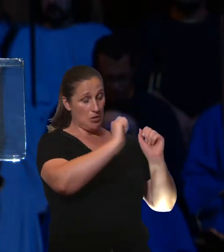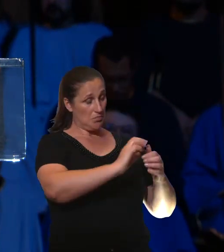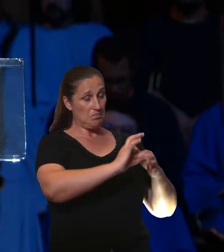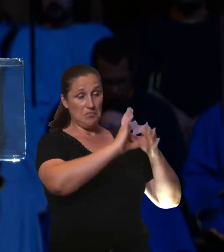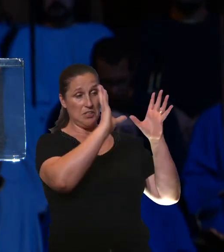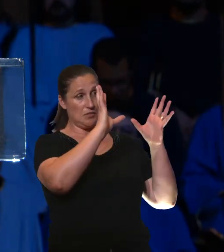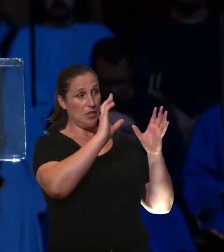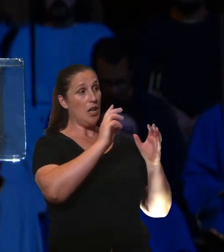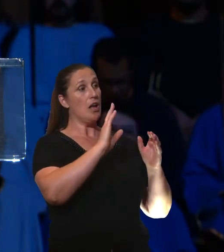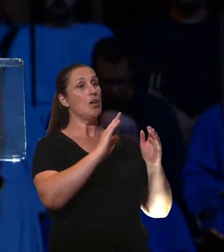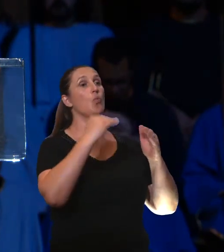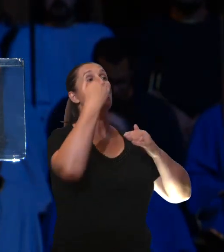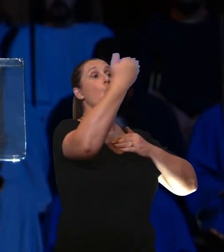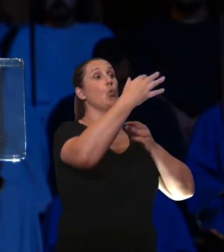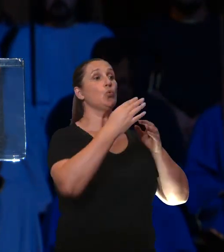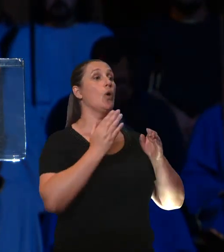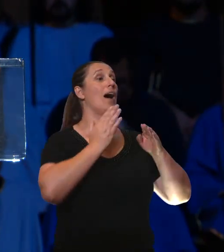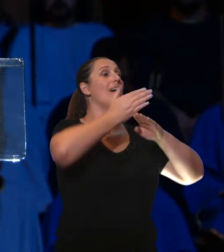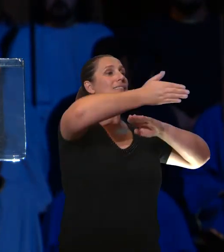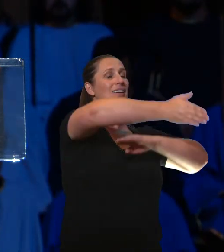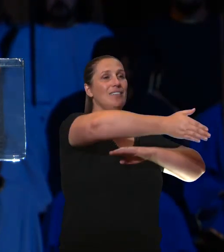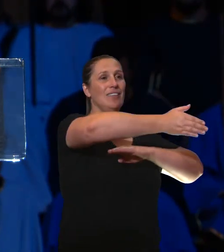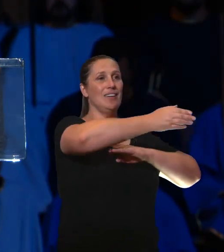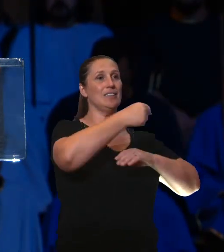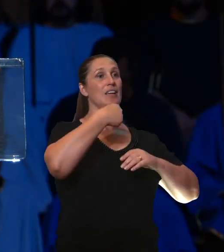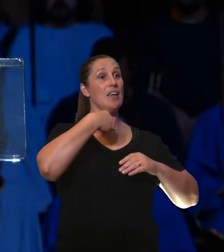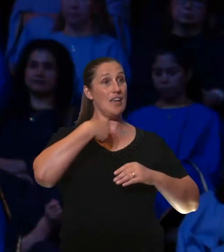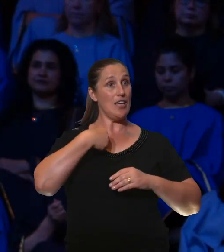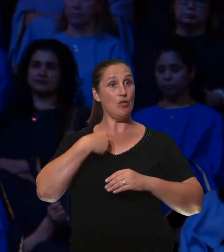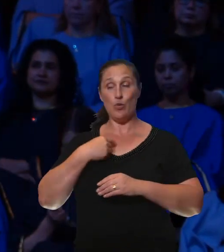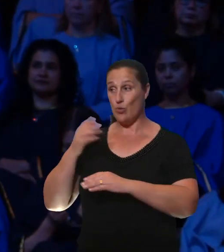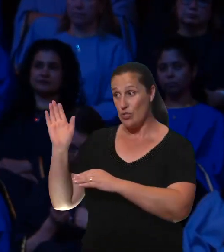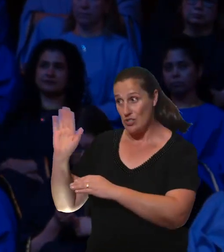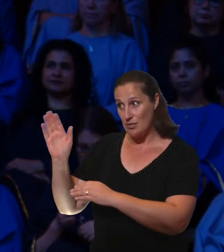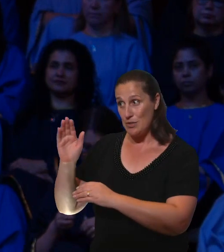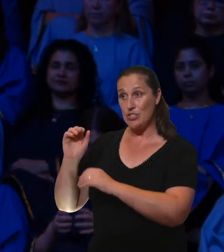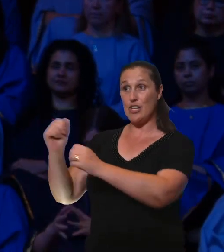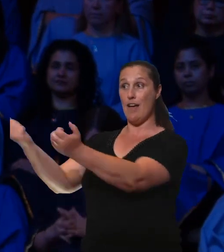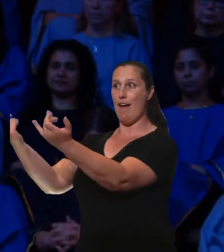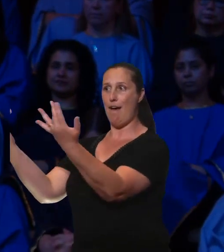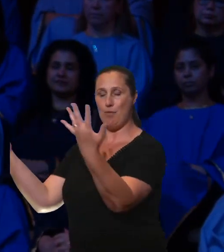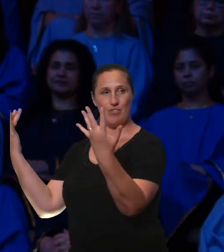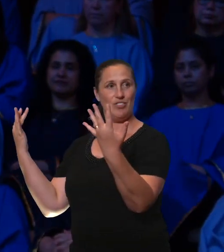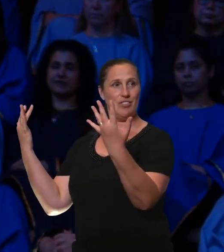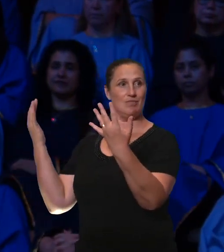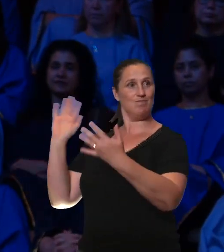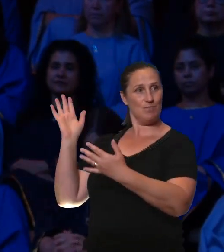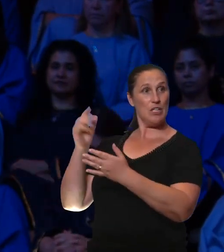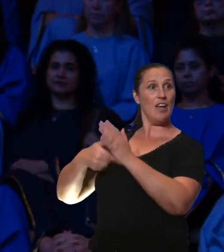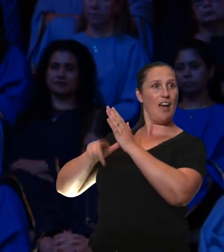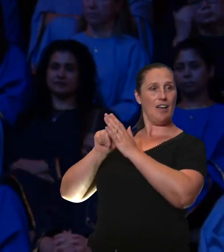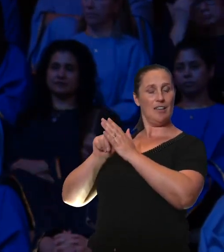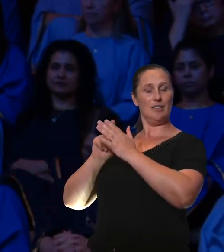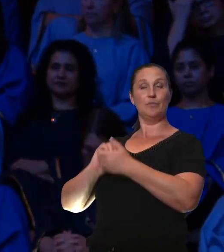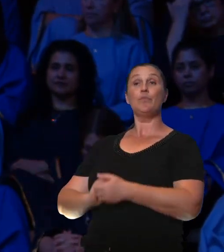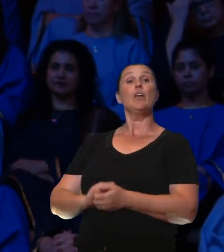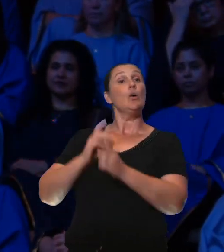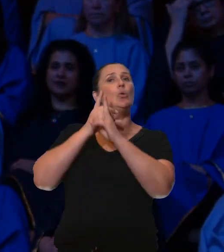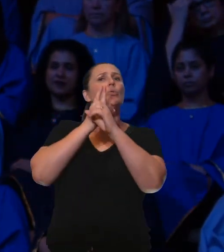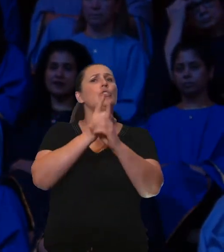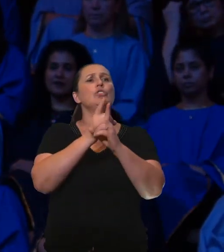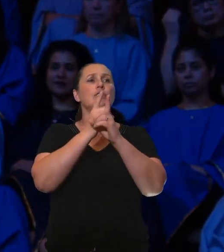outro lado, porque eu vou despedir as multidões. Os